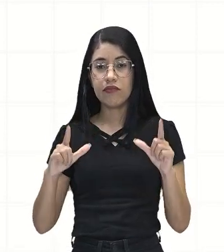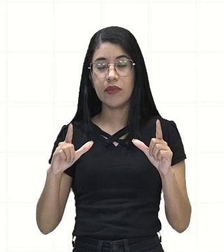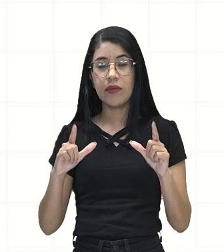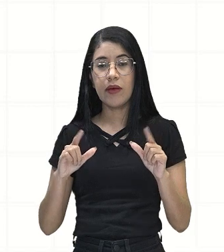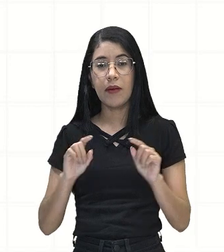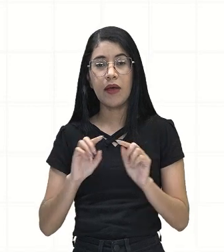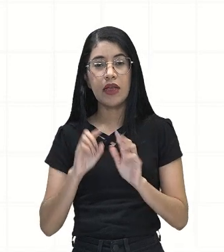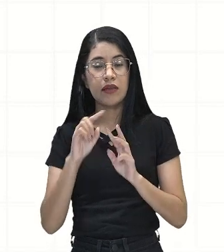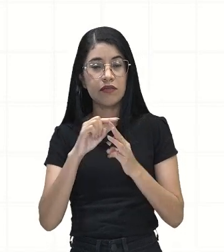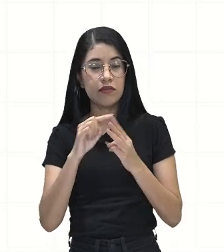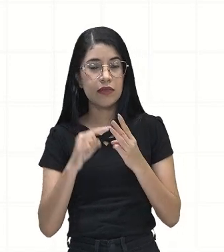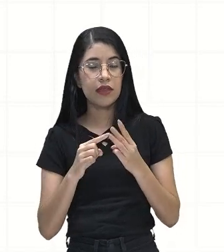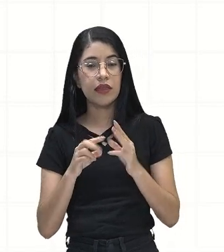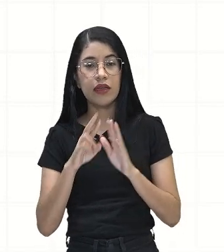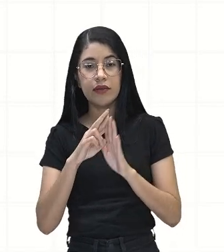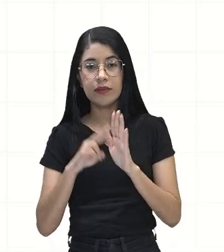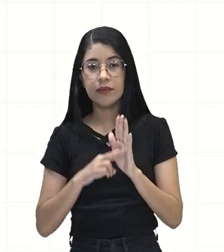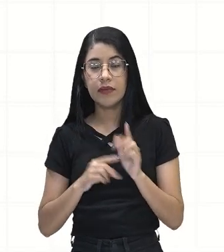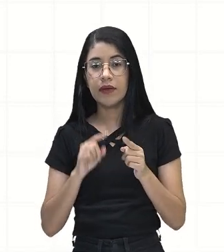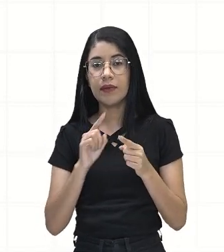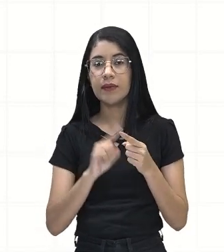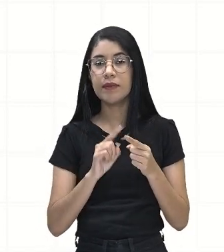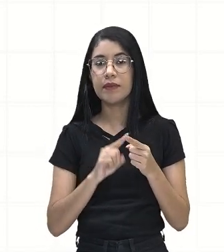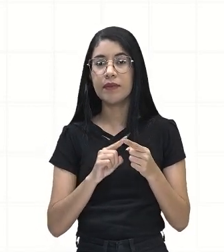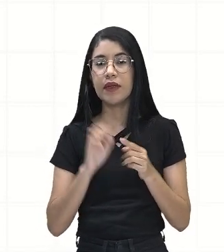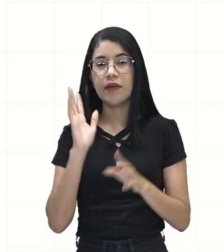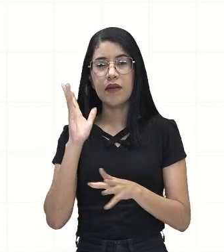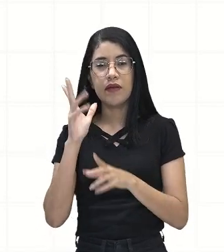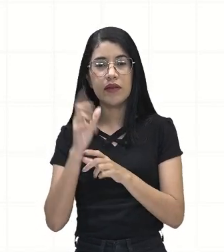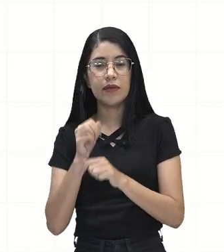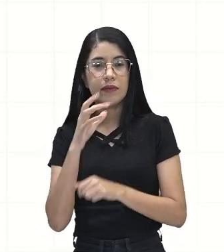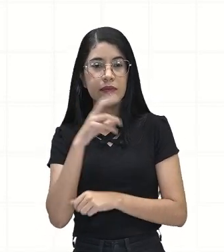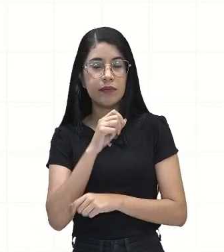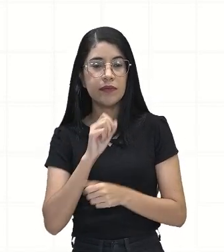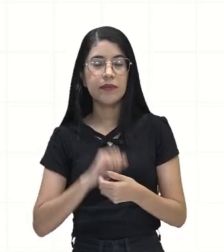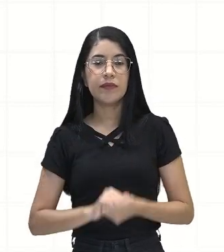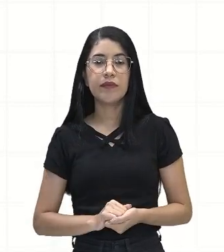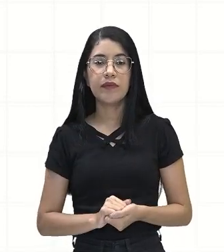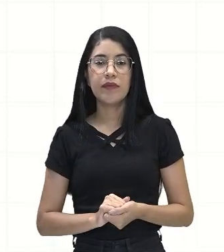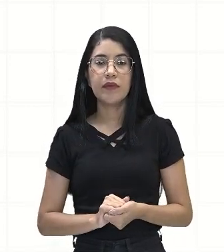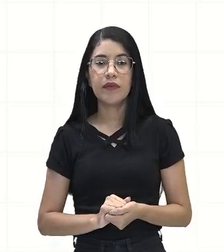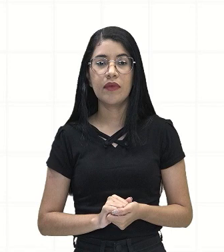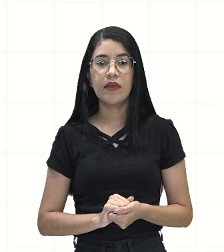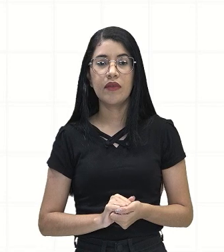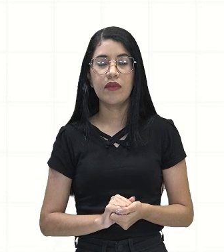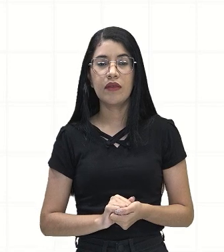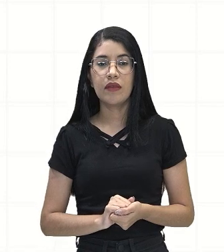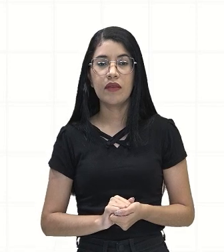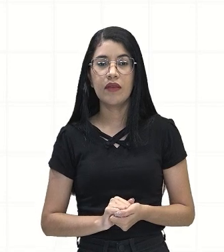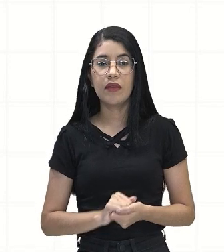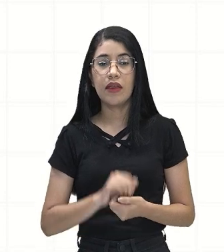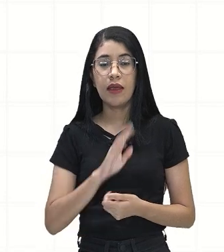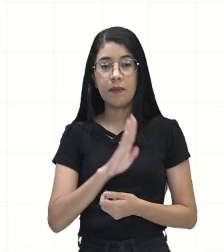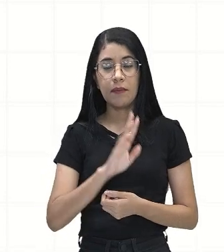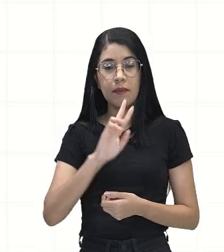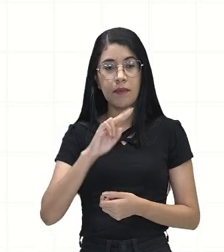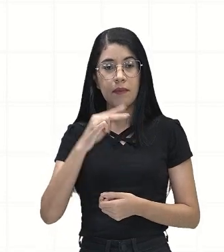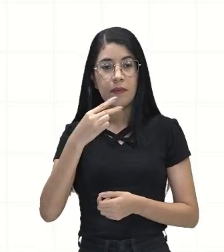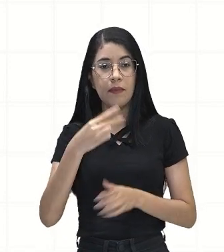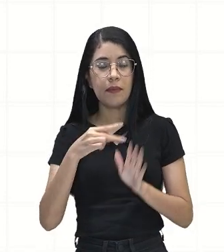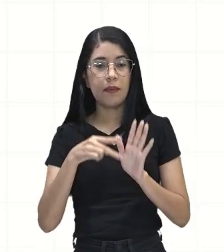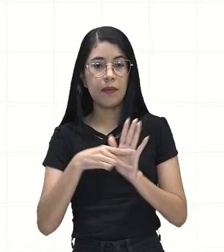3 relações. A primeira delas, vamos recordar rapidamente. O produto de B é igual